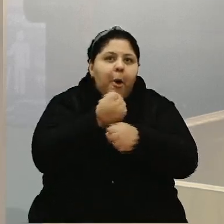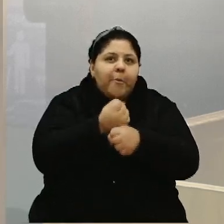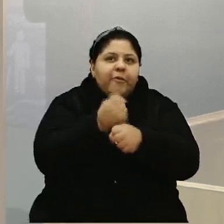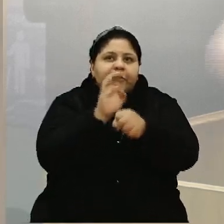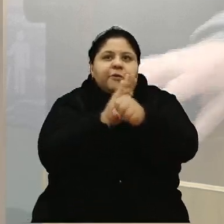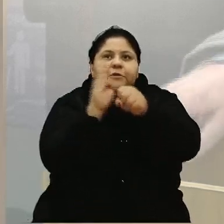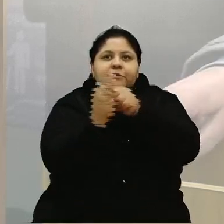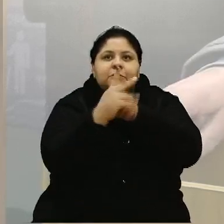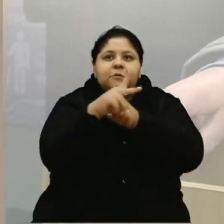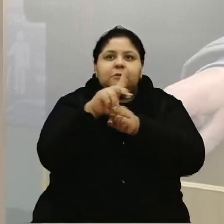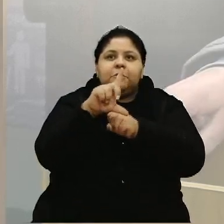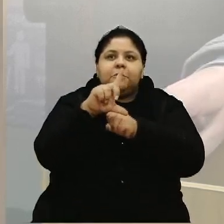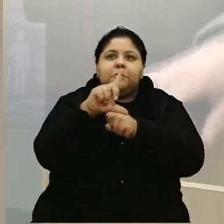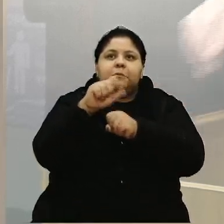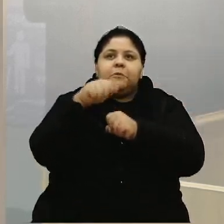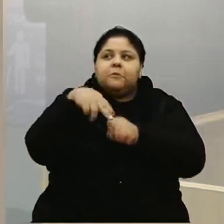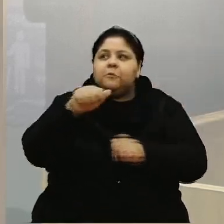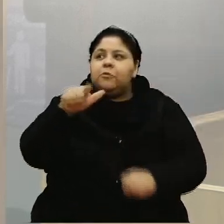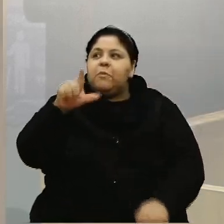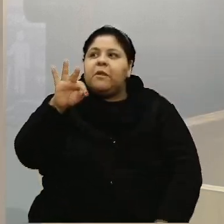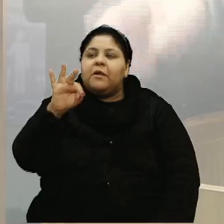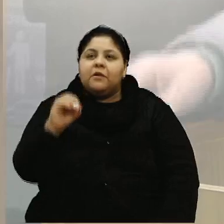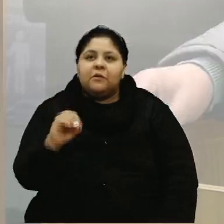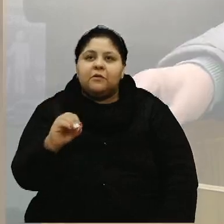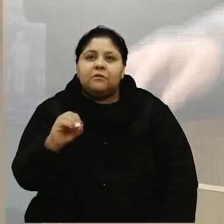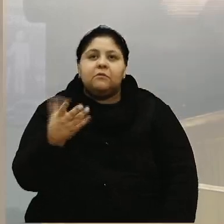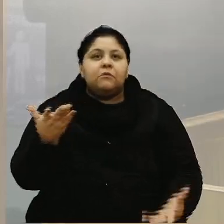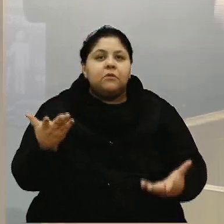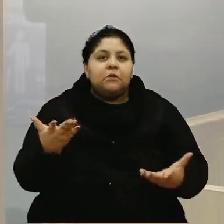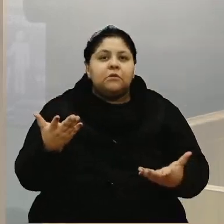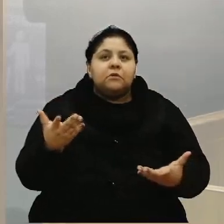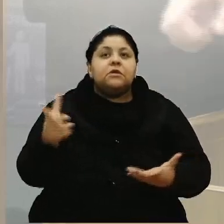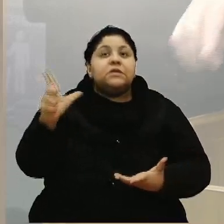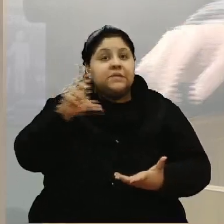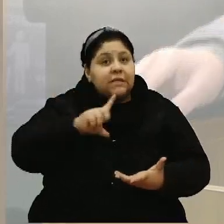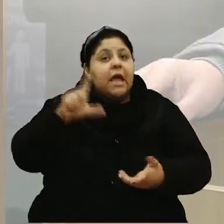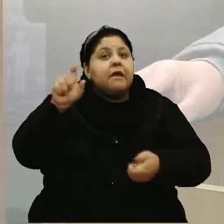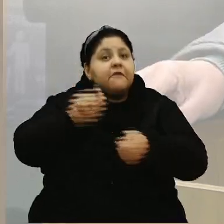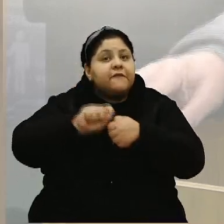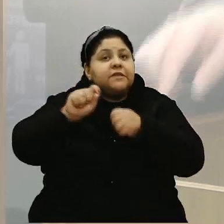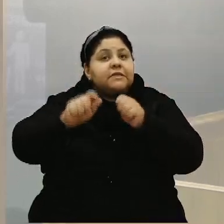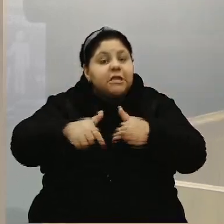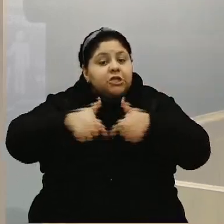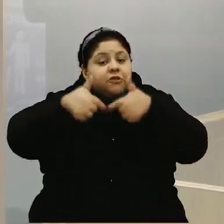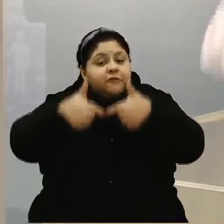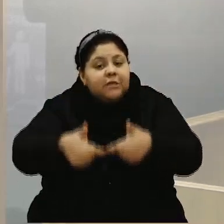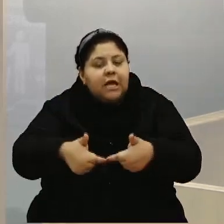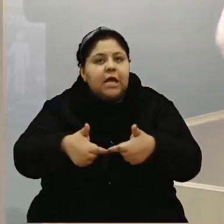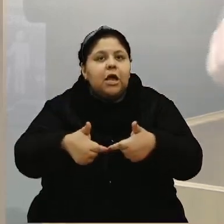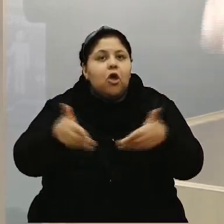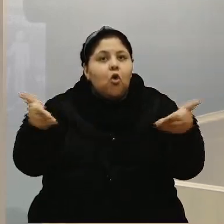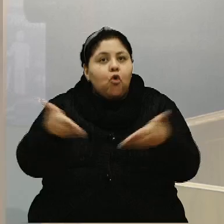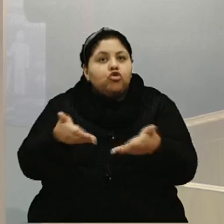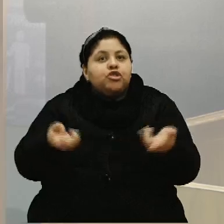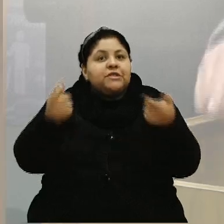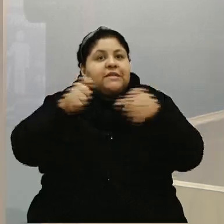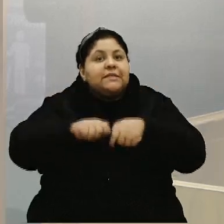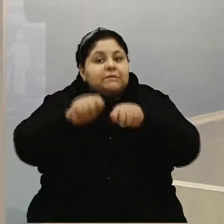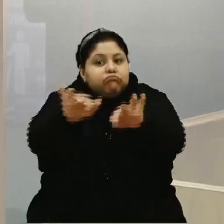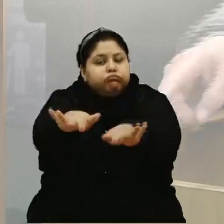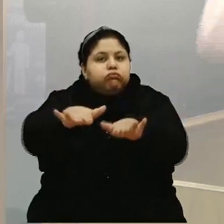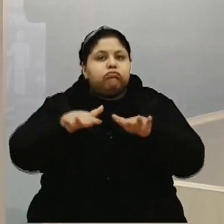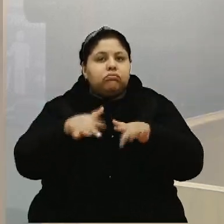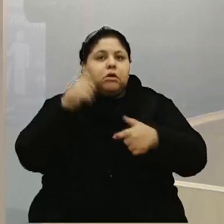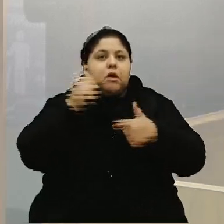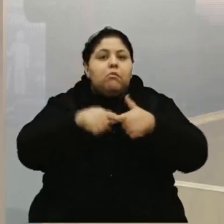Vocês estão aqui porque vocês querem? Não, vocês não têm o que fazer. Tem o que fazer sim. Vocês estão aqui por necessidade. Por causa da poeira, por